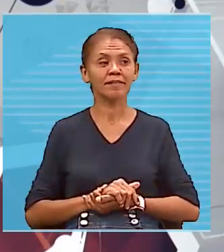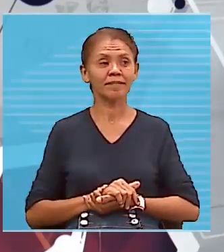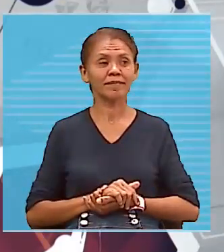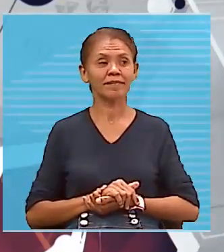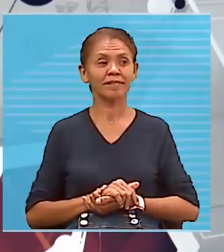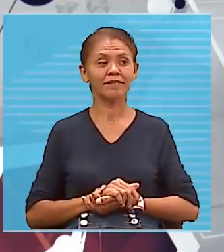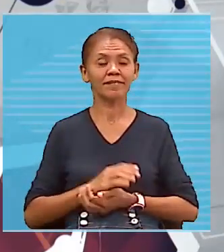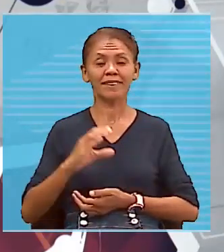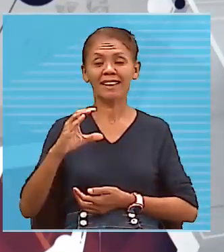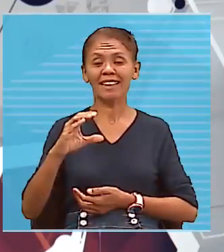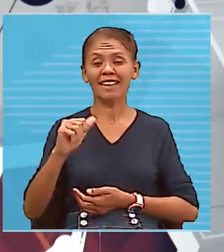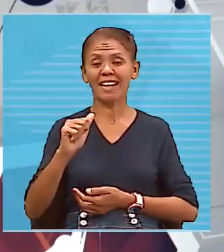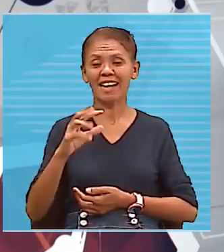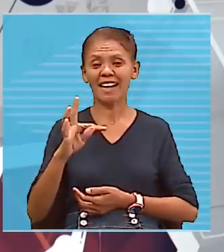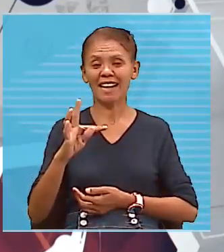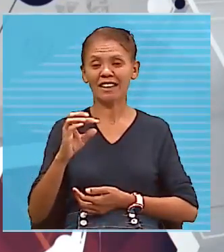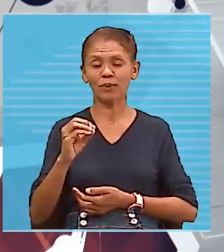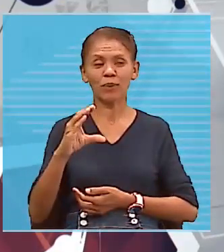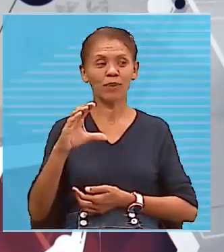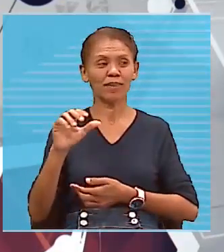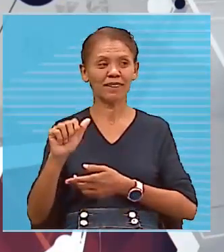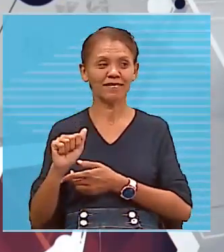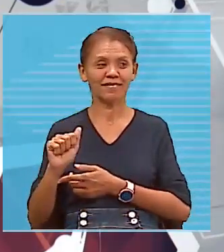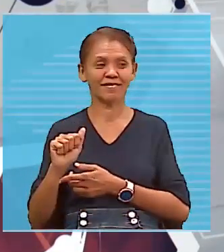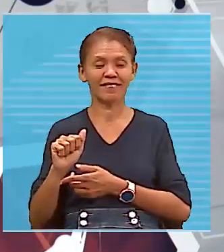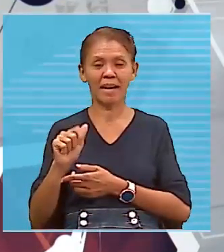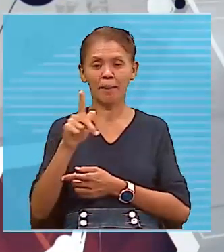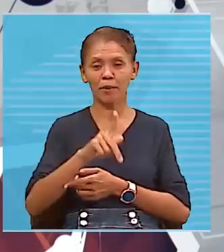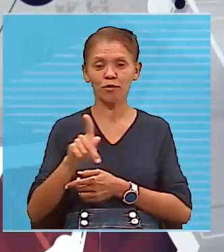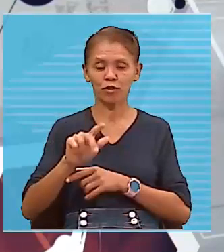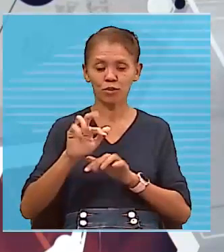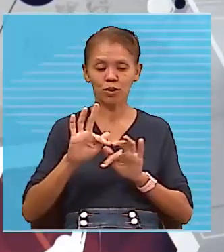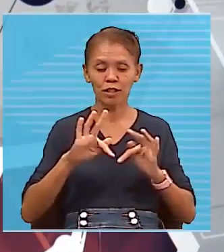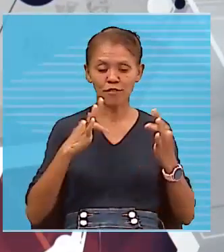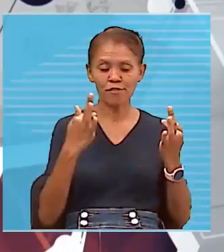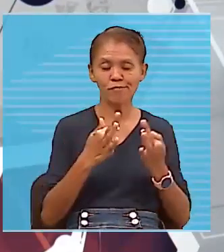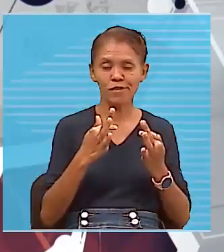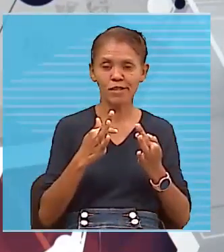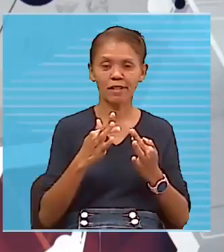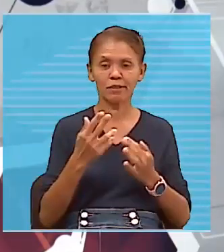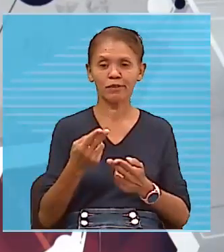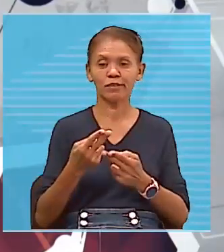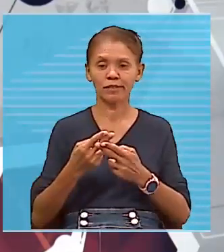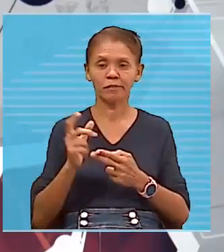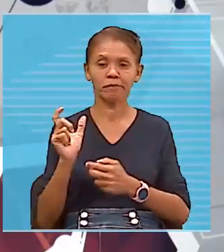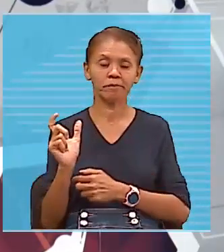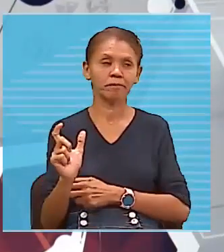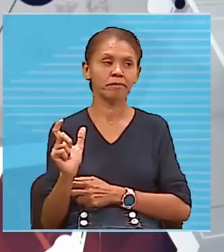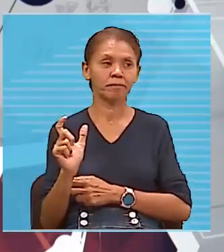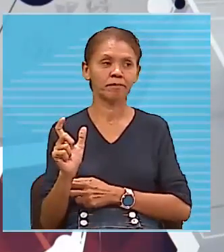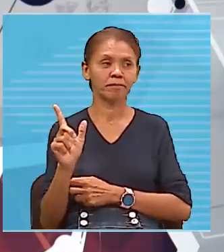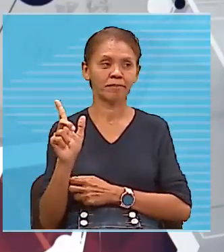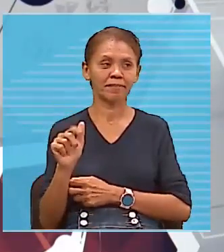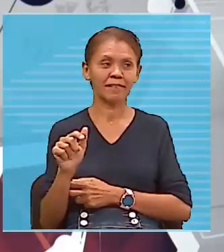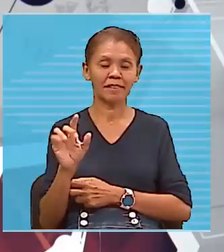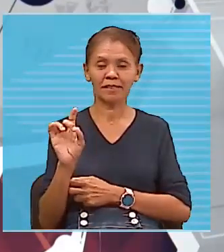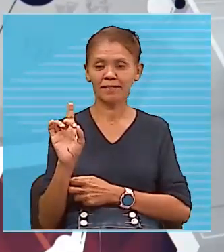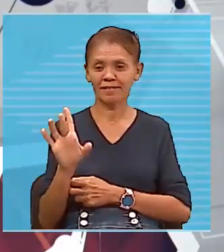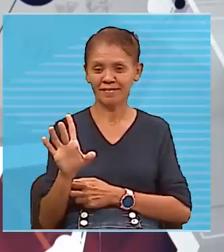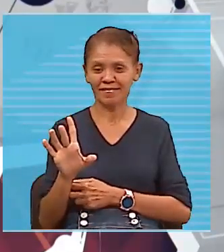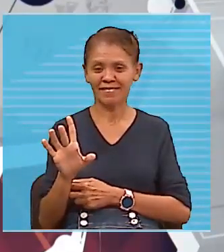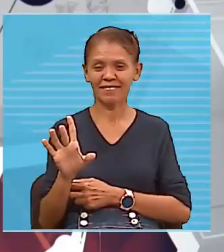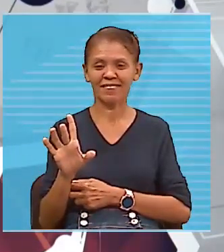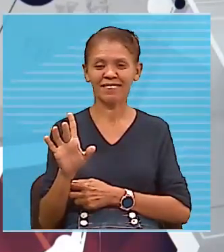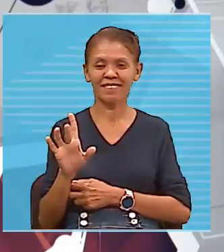chamo catoca. Eu e minha família toda, né? Então, a catoquinha, ela é ali só uma amostra grátis. E bote